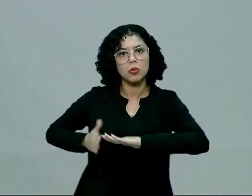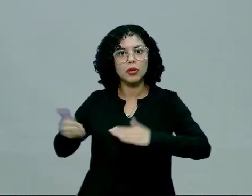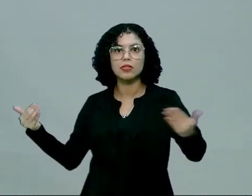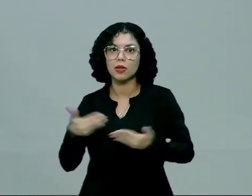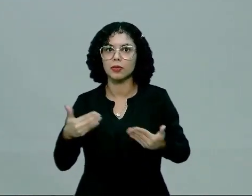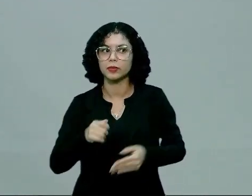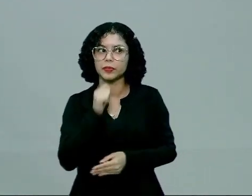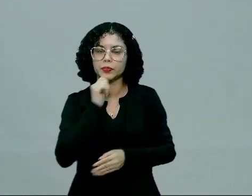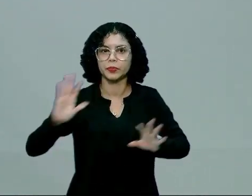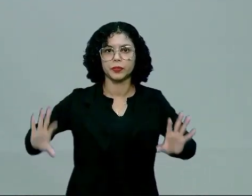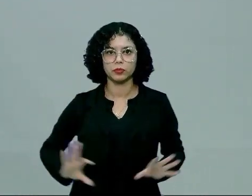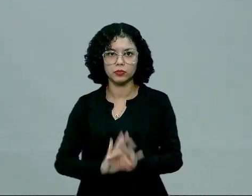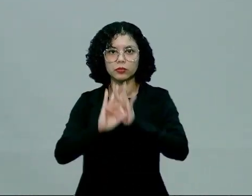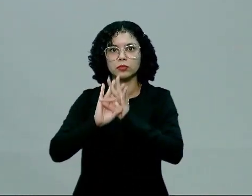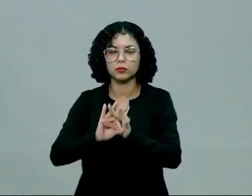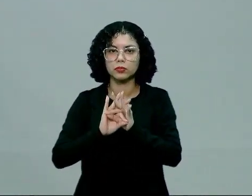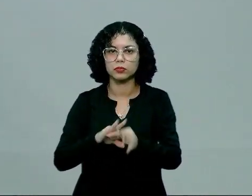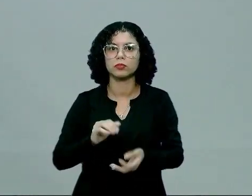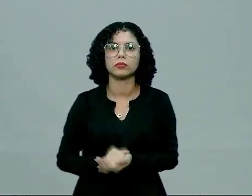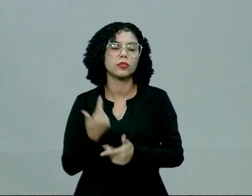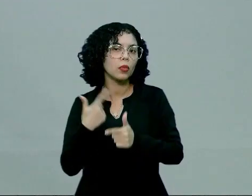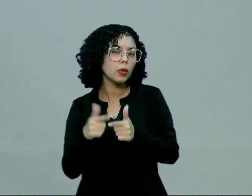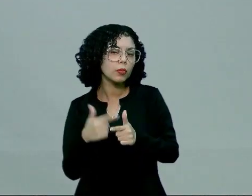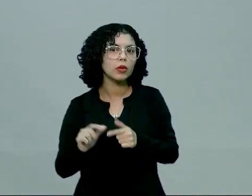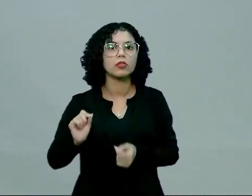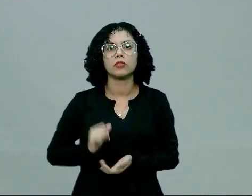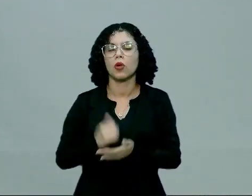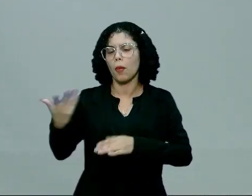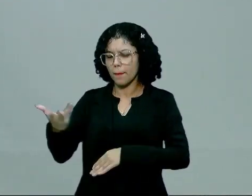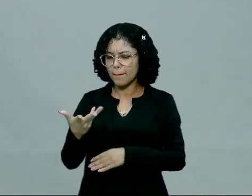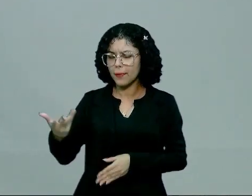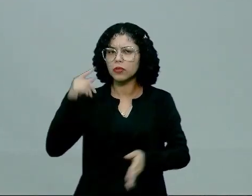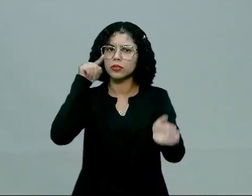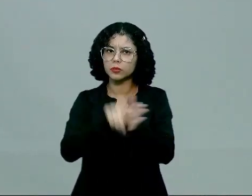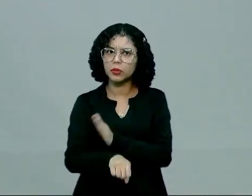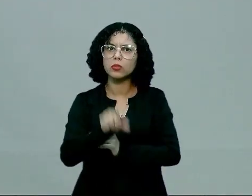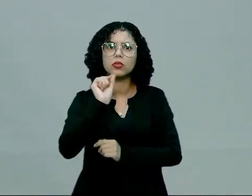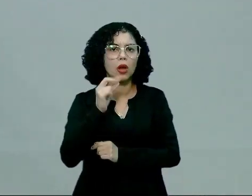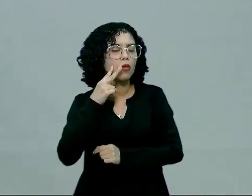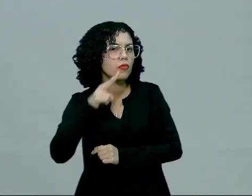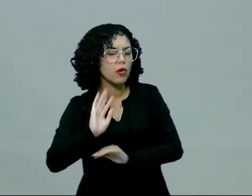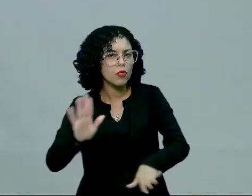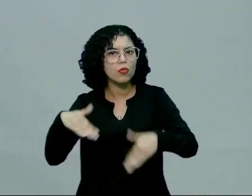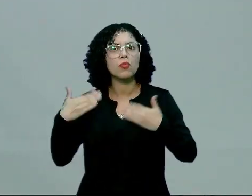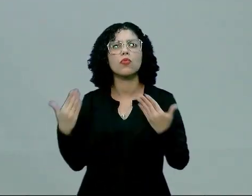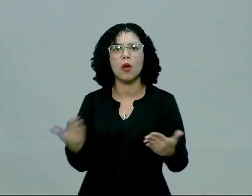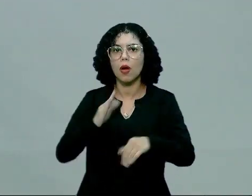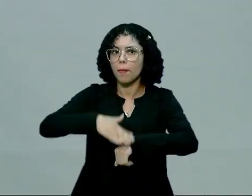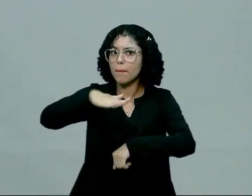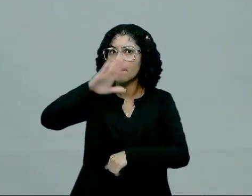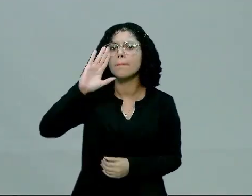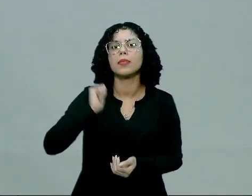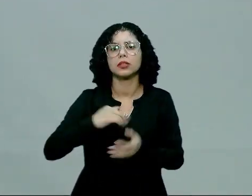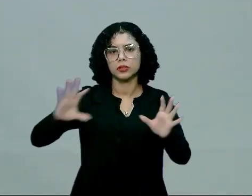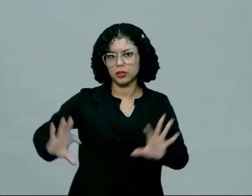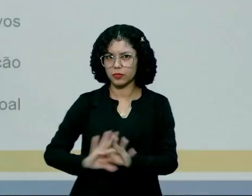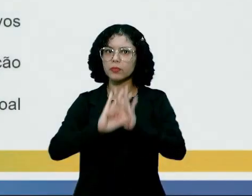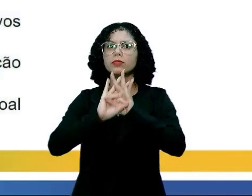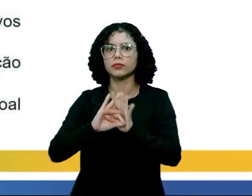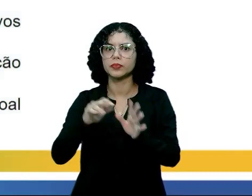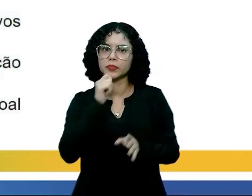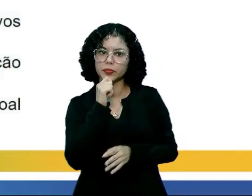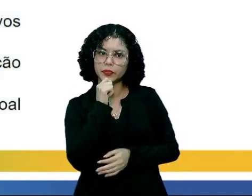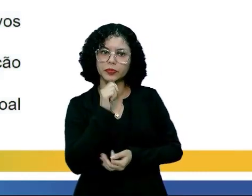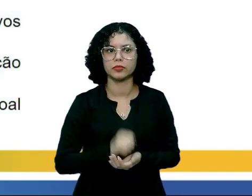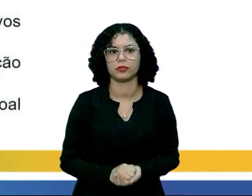algo que a gente consegue relacionar a problemática E aí com base nas alternativas a gente vai ver qual é aquela que mais se correlaciona